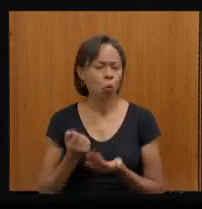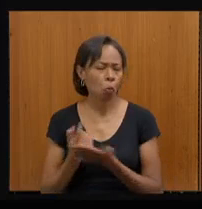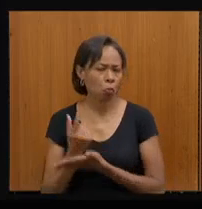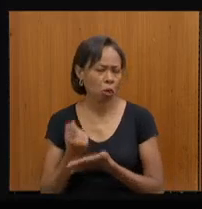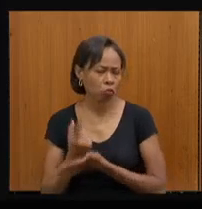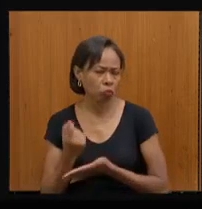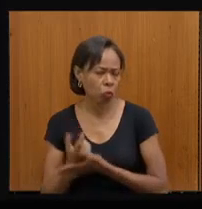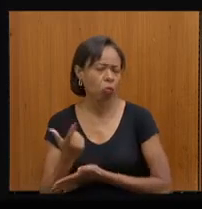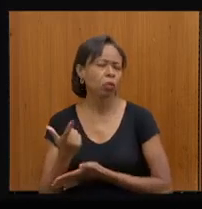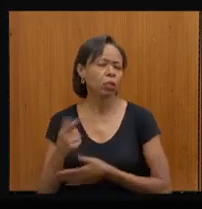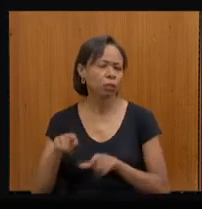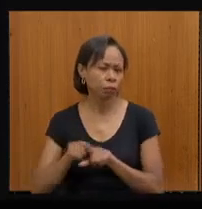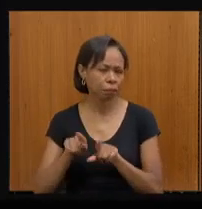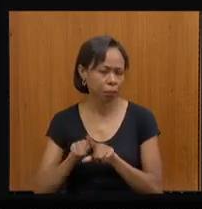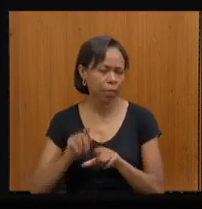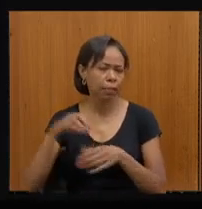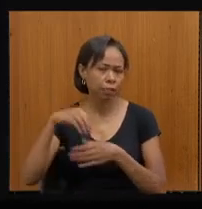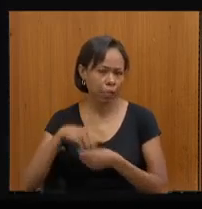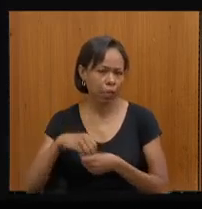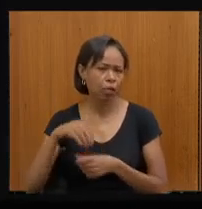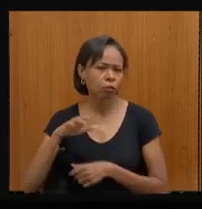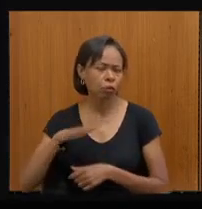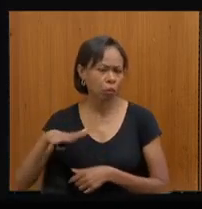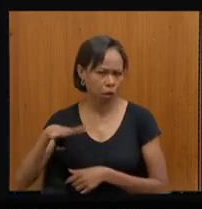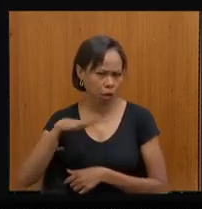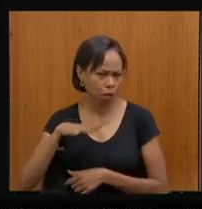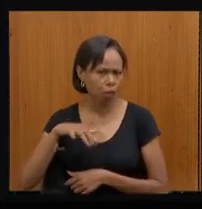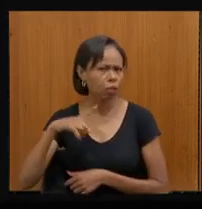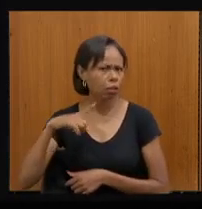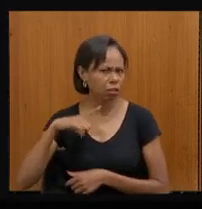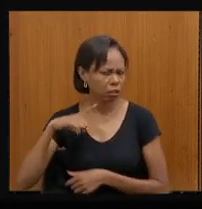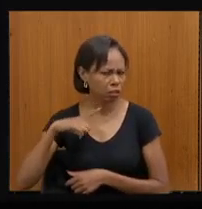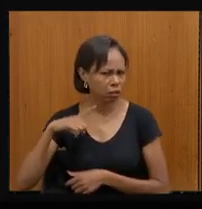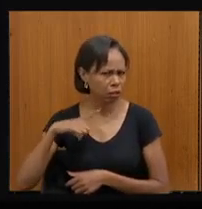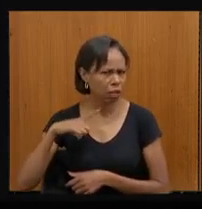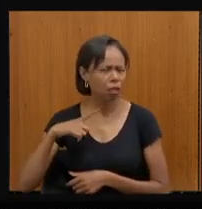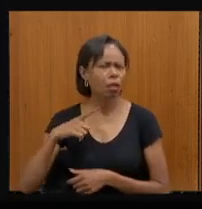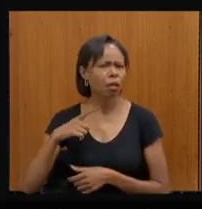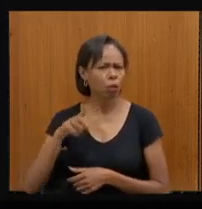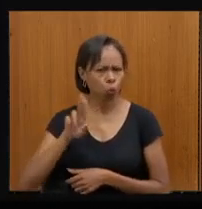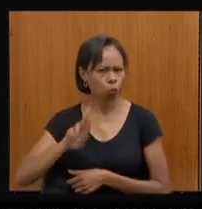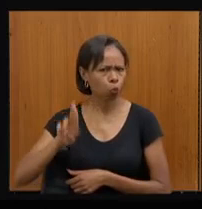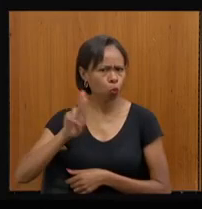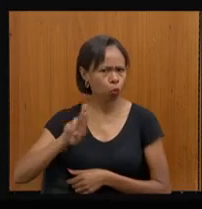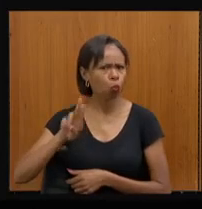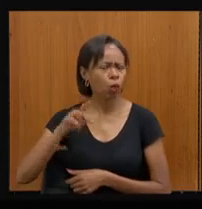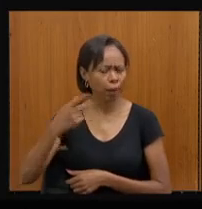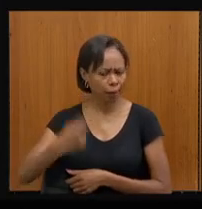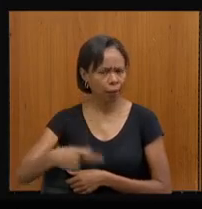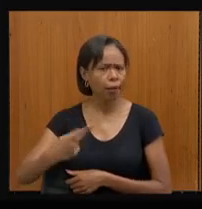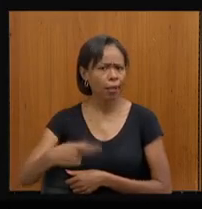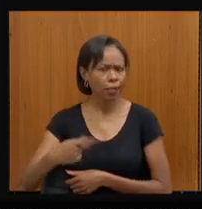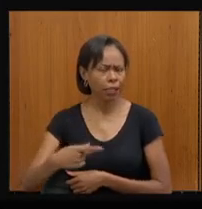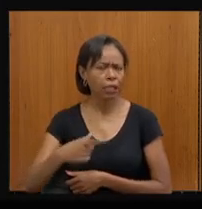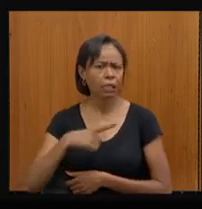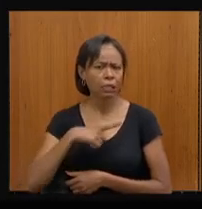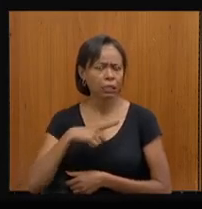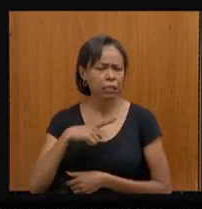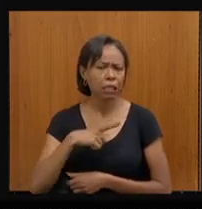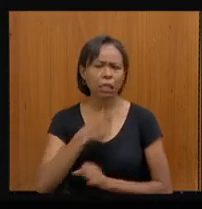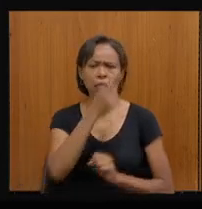aí é um ativo que nós temos Fantástico nós temos o consumo aqui então nós temos Siderúrgicas